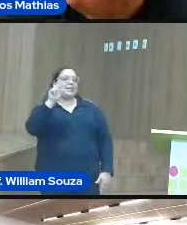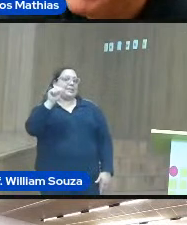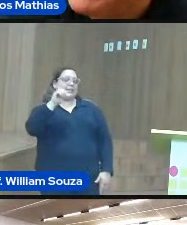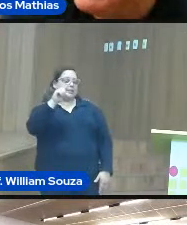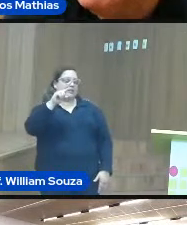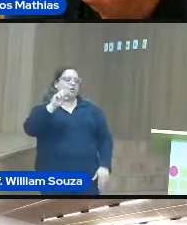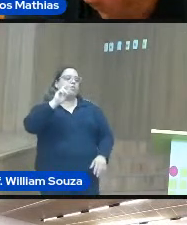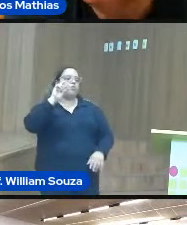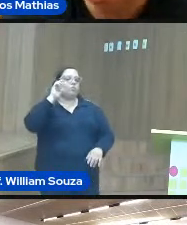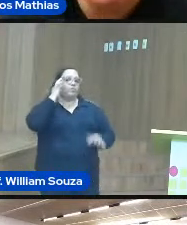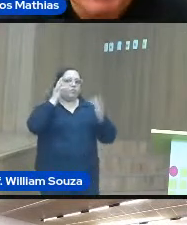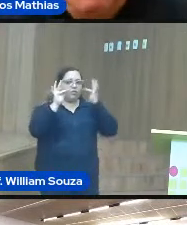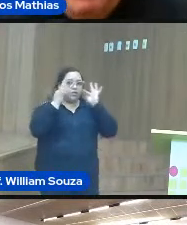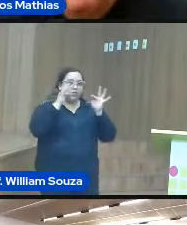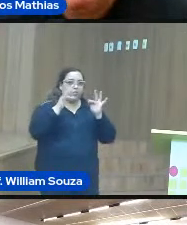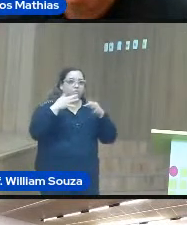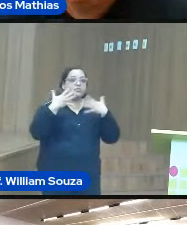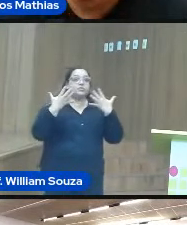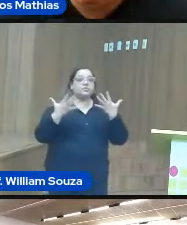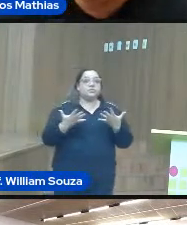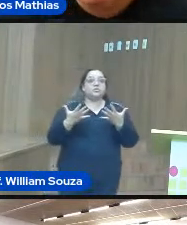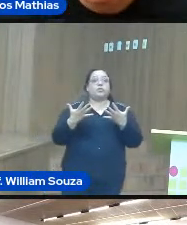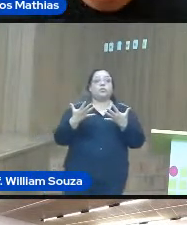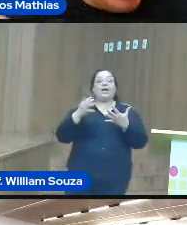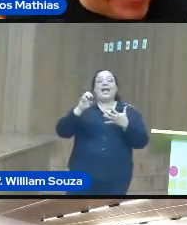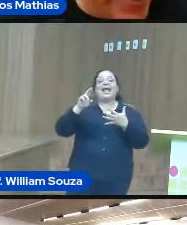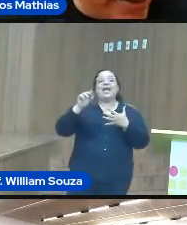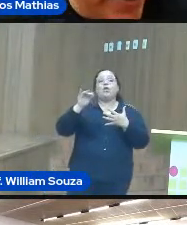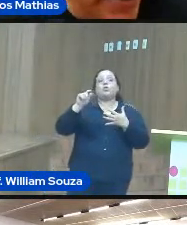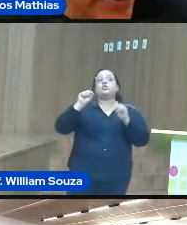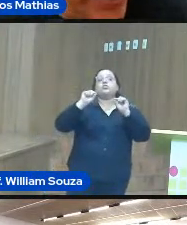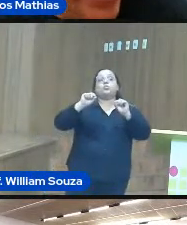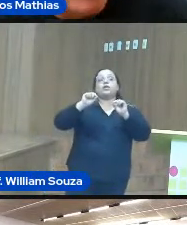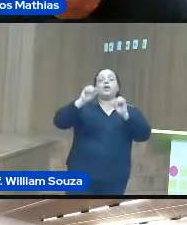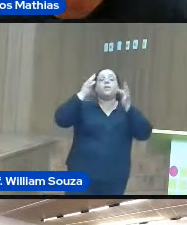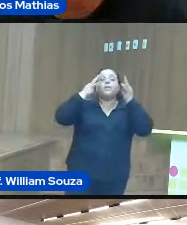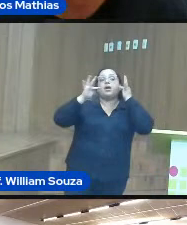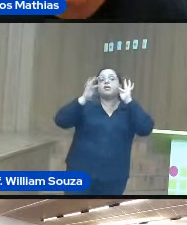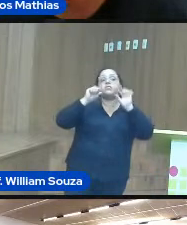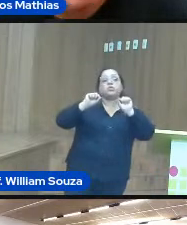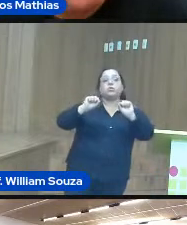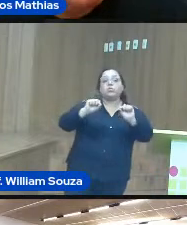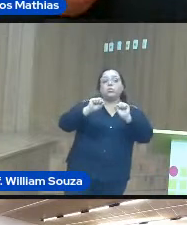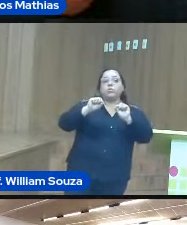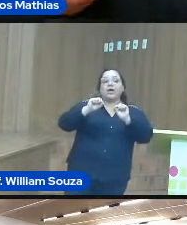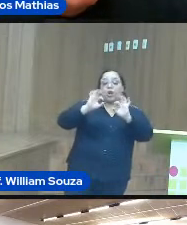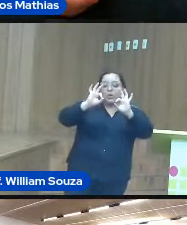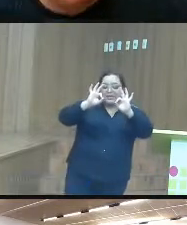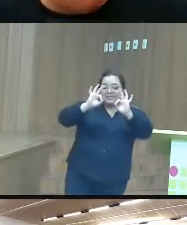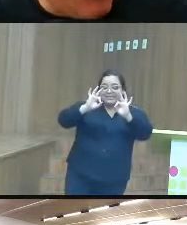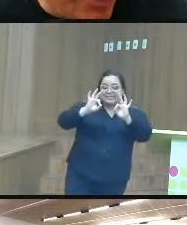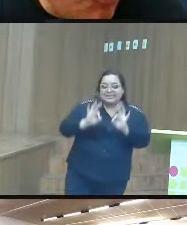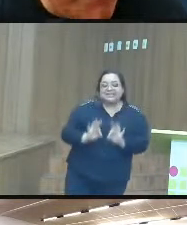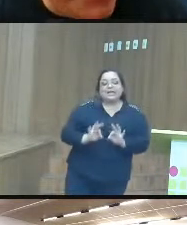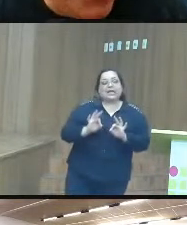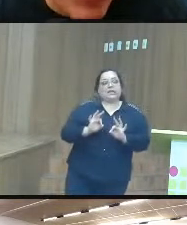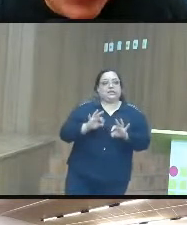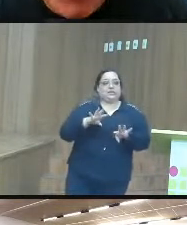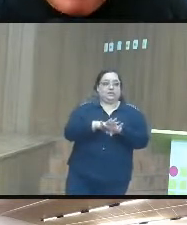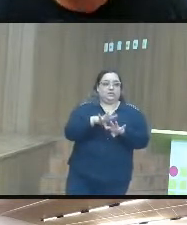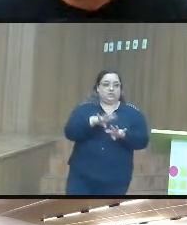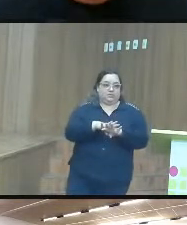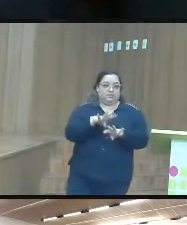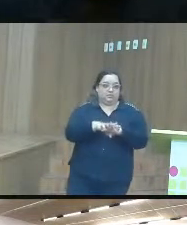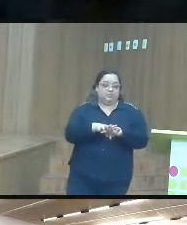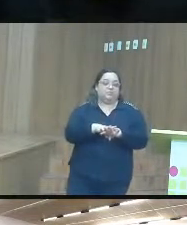era, para os platônicos, uma certeza, né, da matemática, como algo a priori